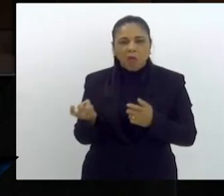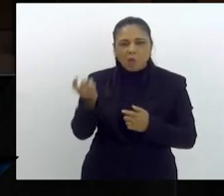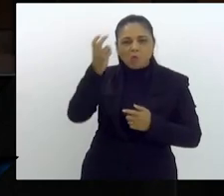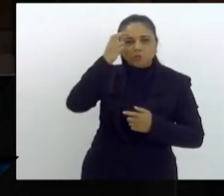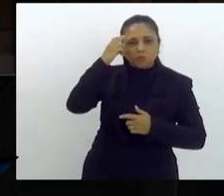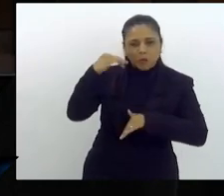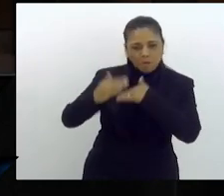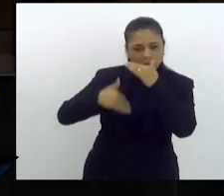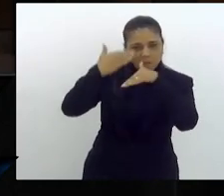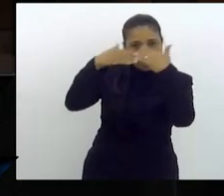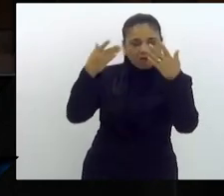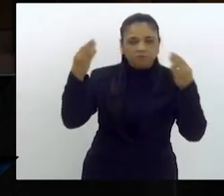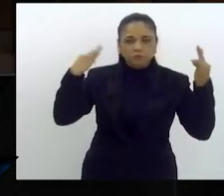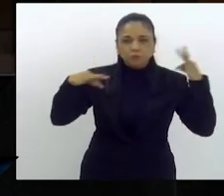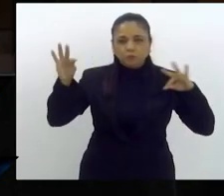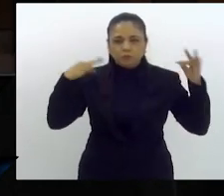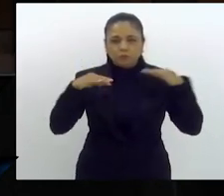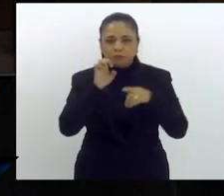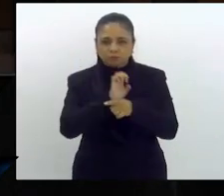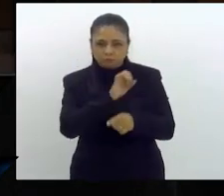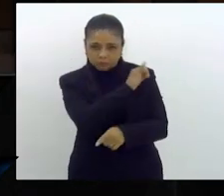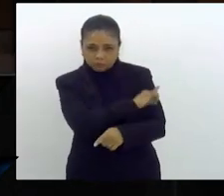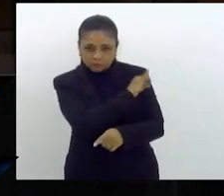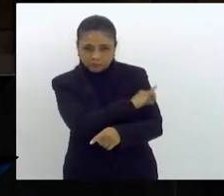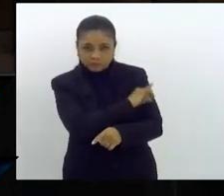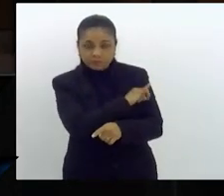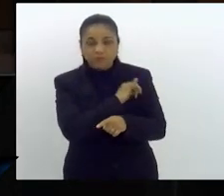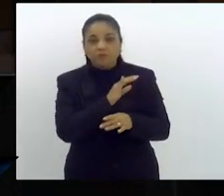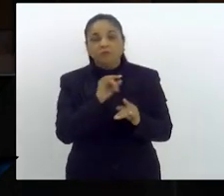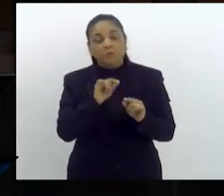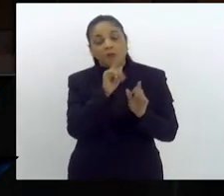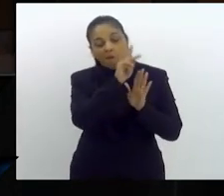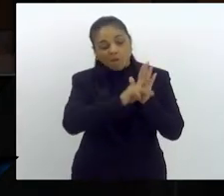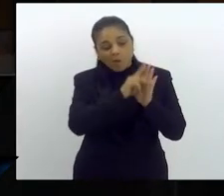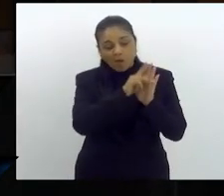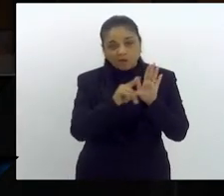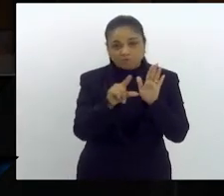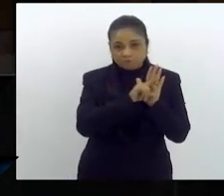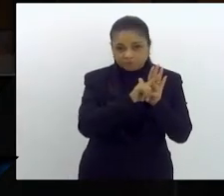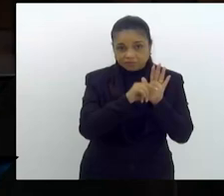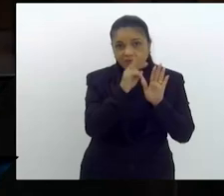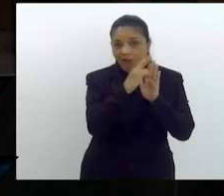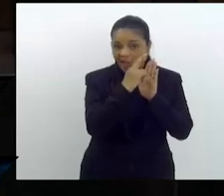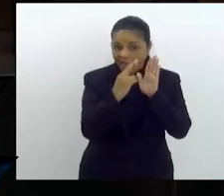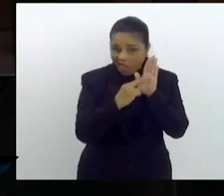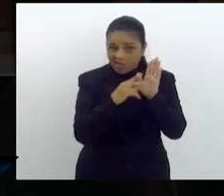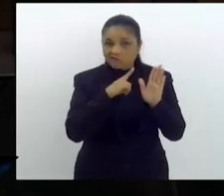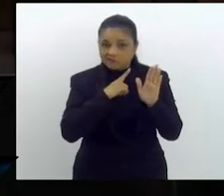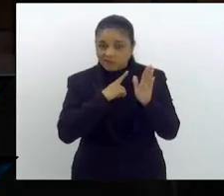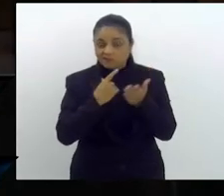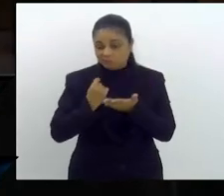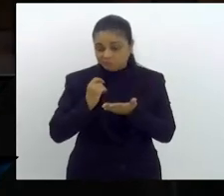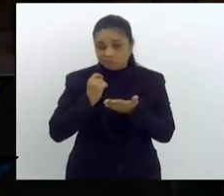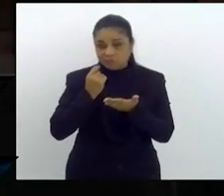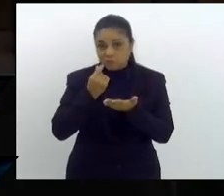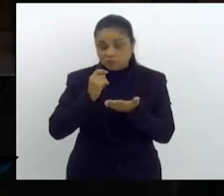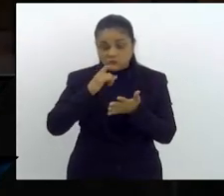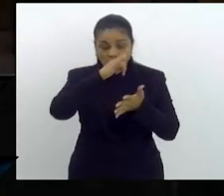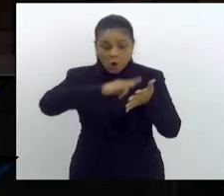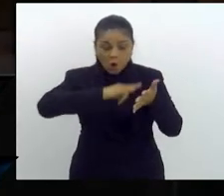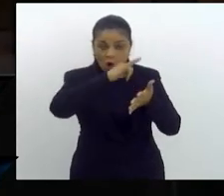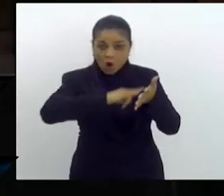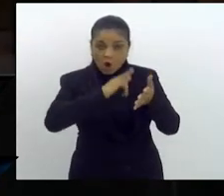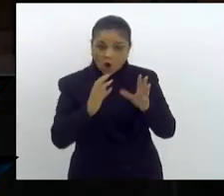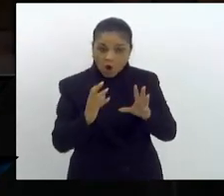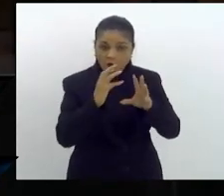e o turismo do Estado do Rio de Janeiro para Além disso o projeto trata de regras de prestação de contas de que